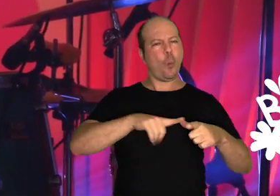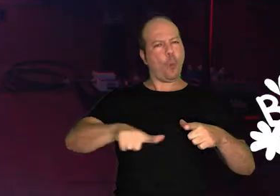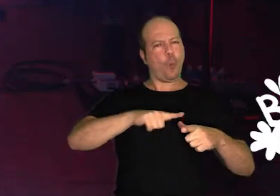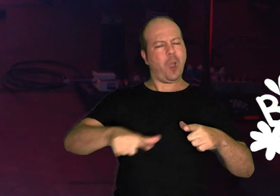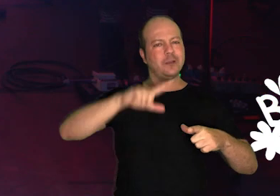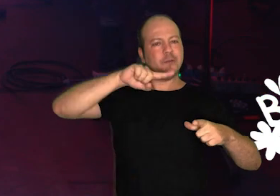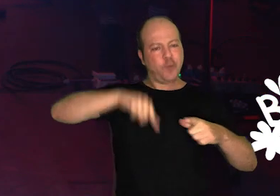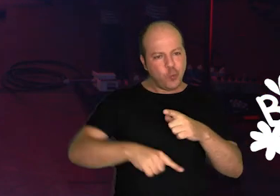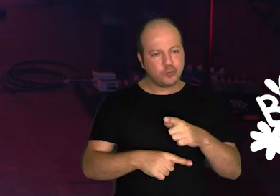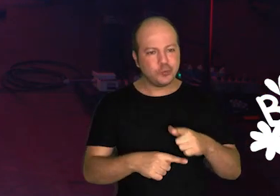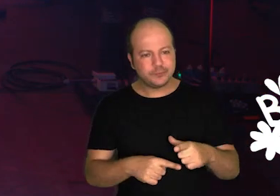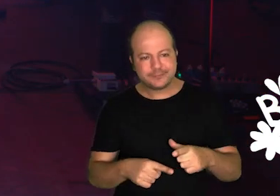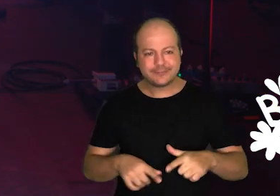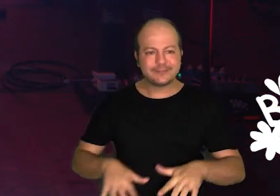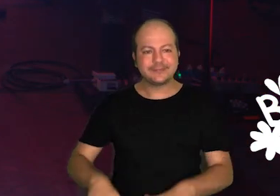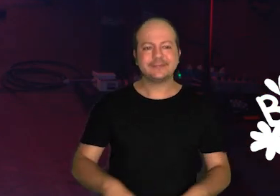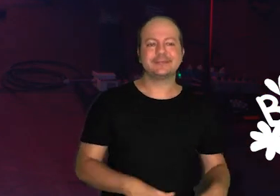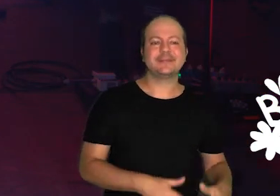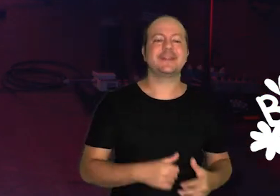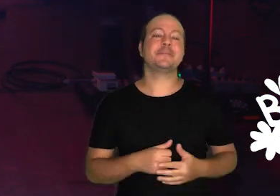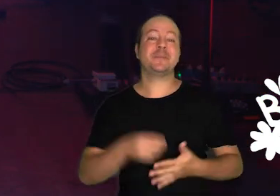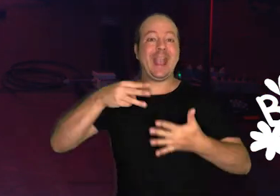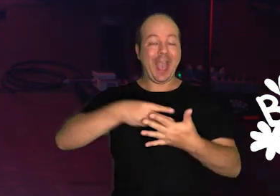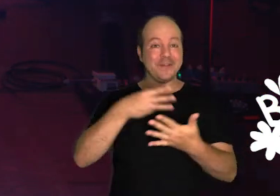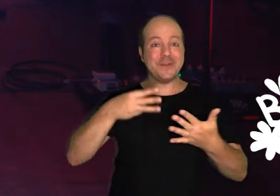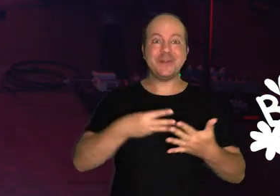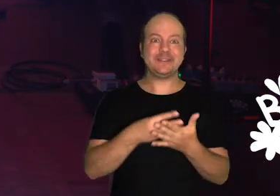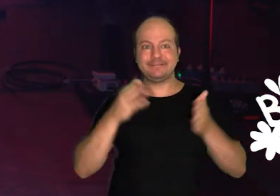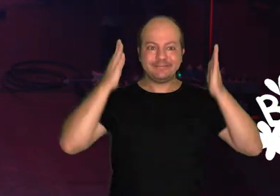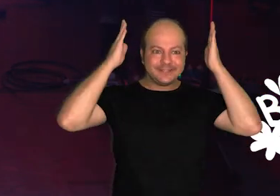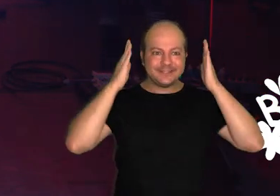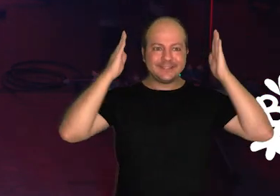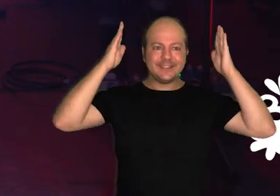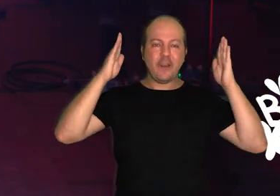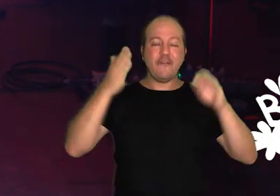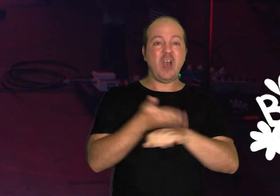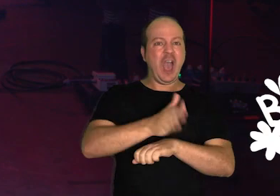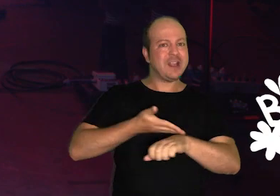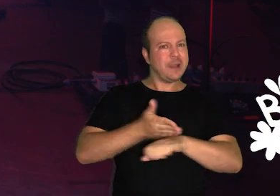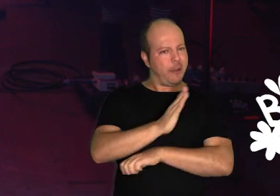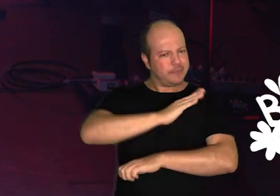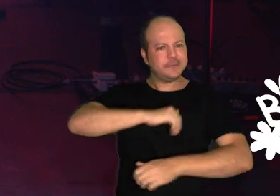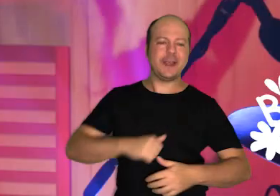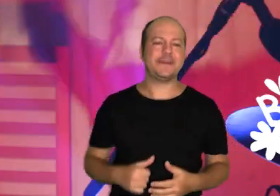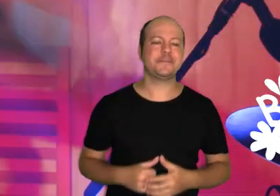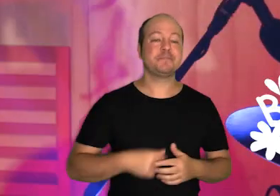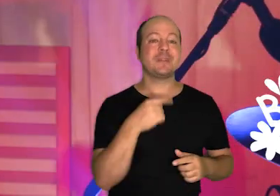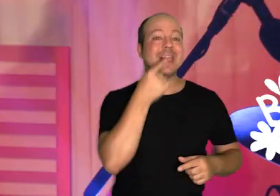raso, um prato fundo, vira um garfinho e um facão, vira